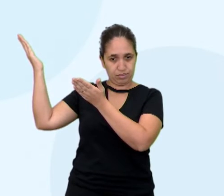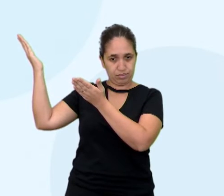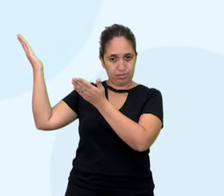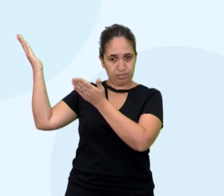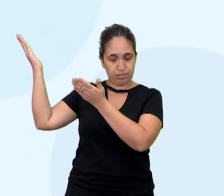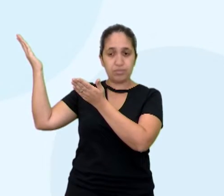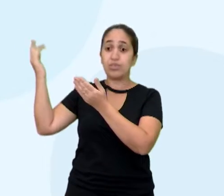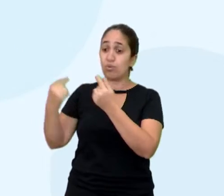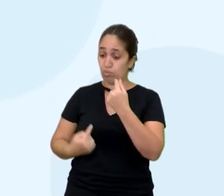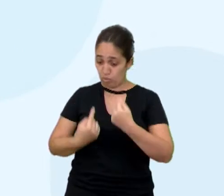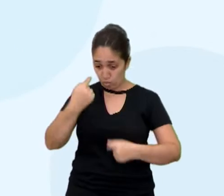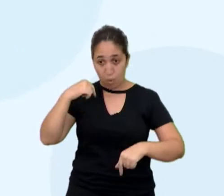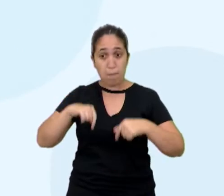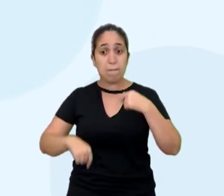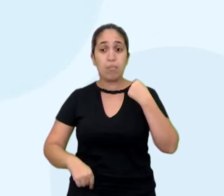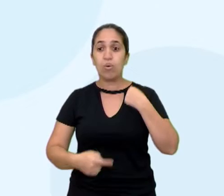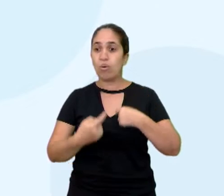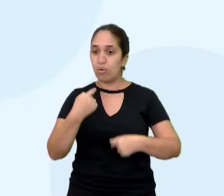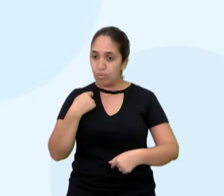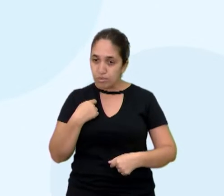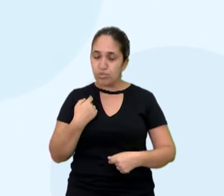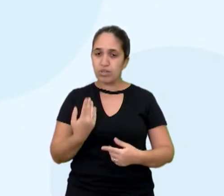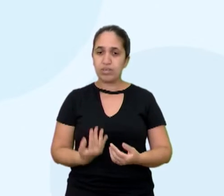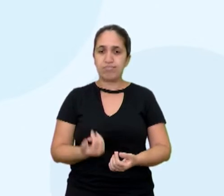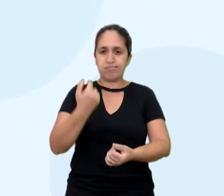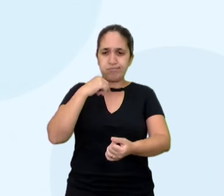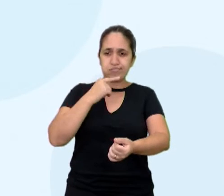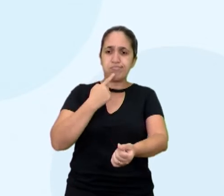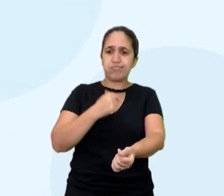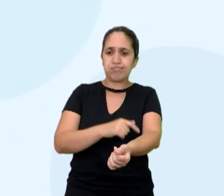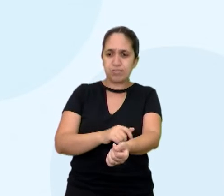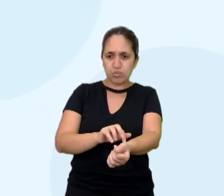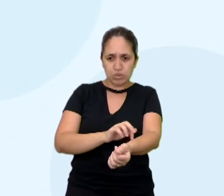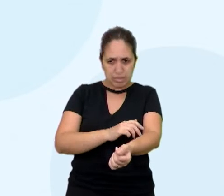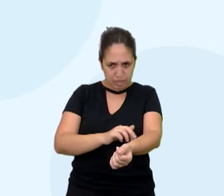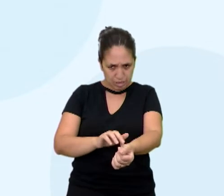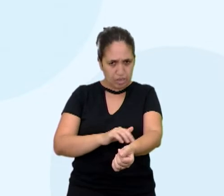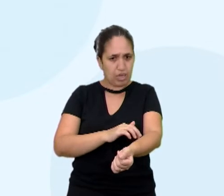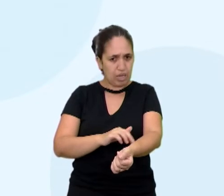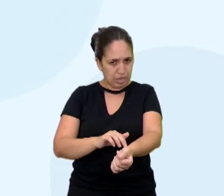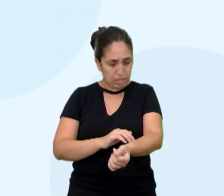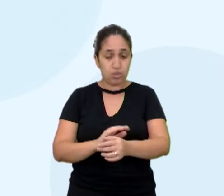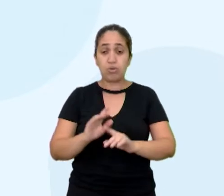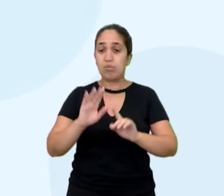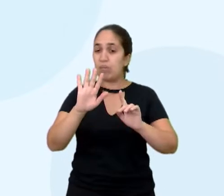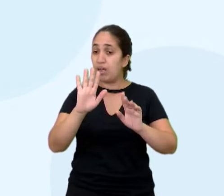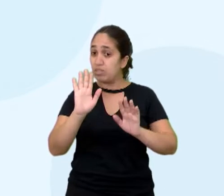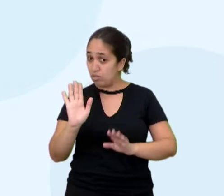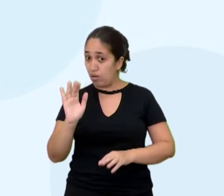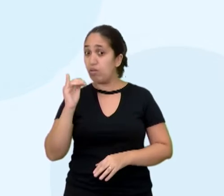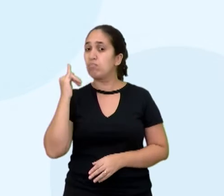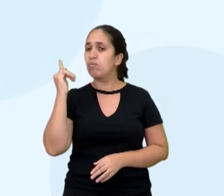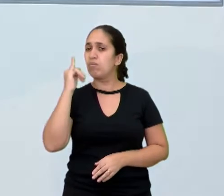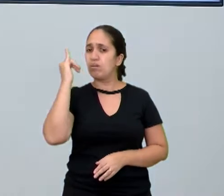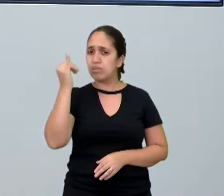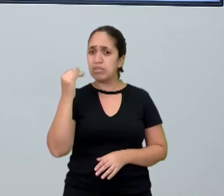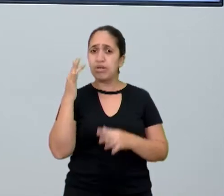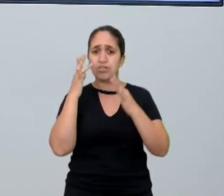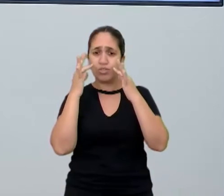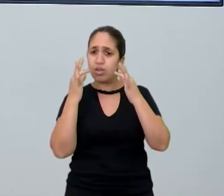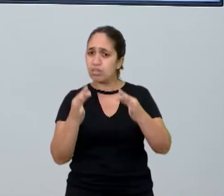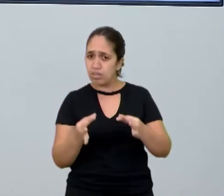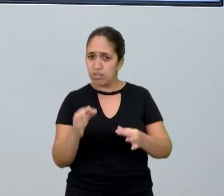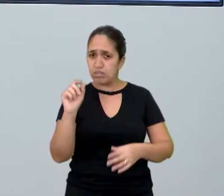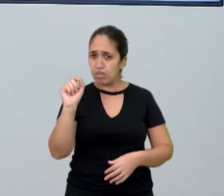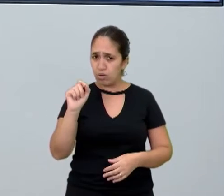que também vão cair na corrente sanguínea. Antes de eu continuar daqui, uma coisa importante que eu queria ressaltar com vocês é isso.